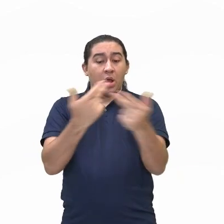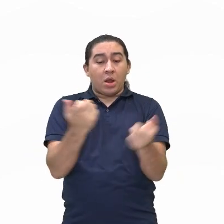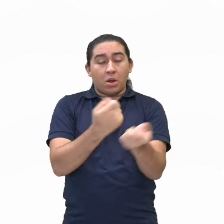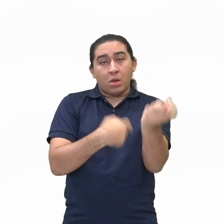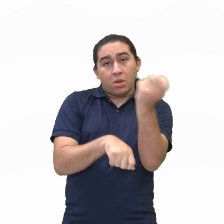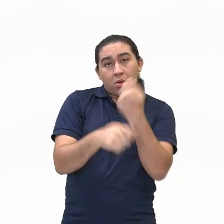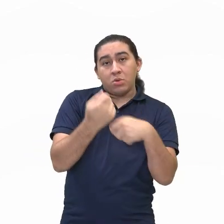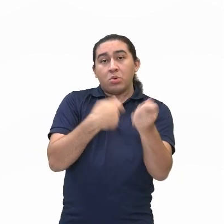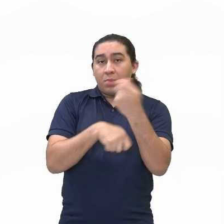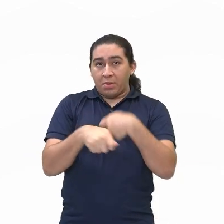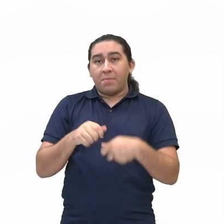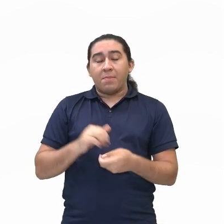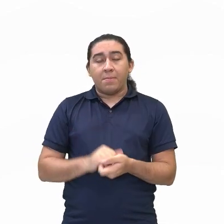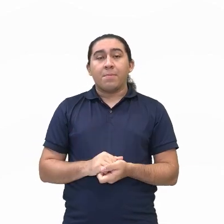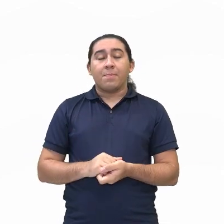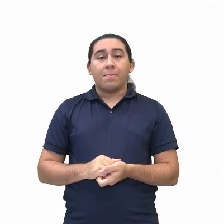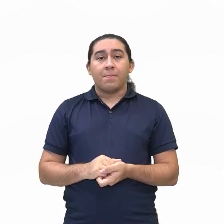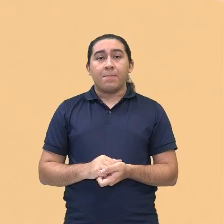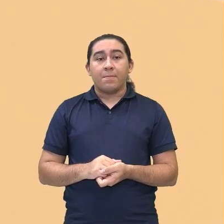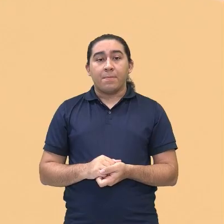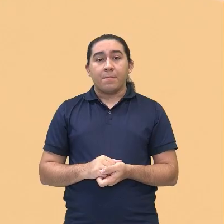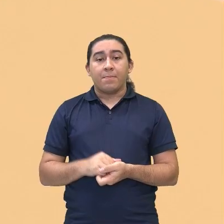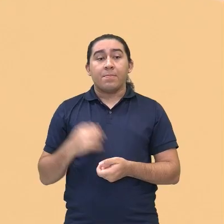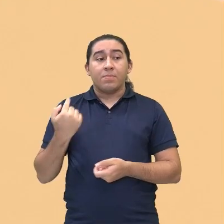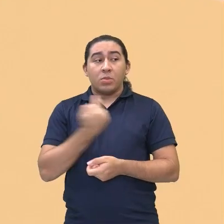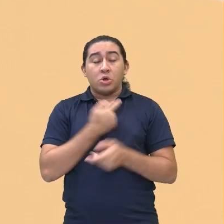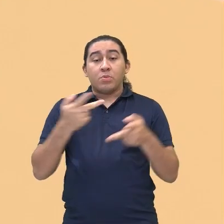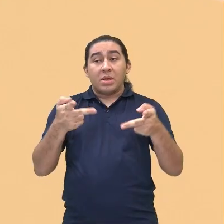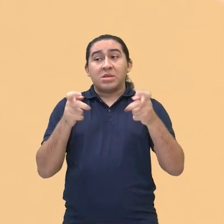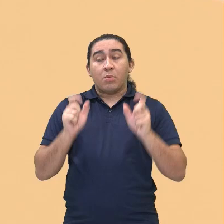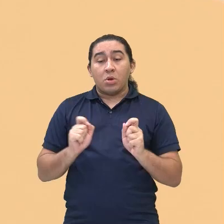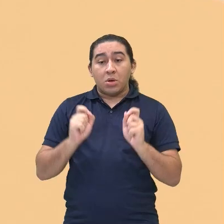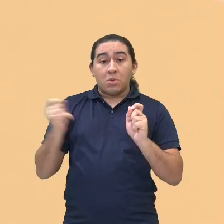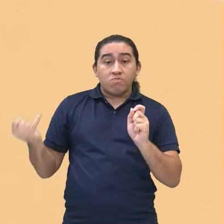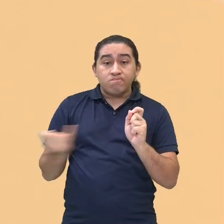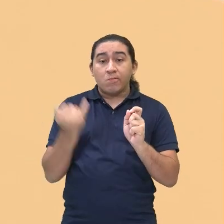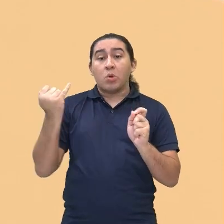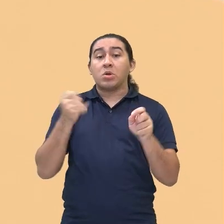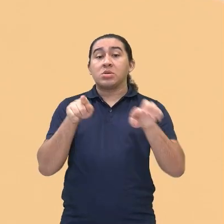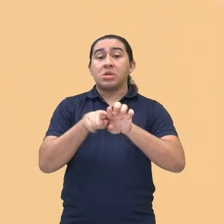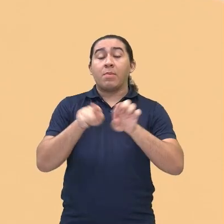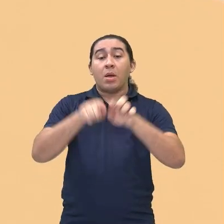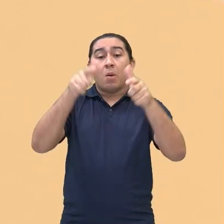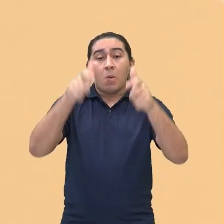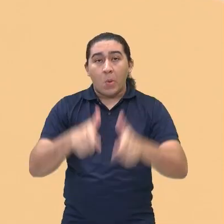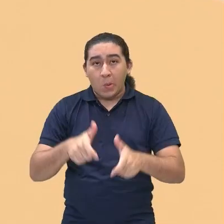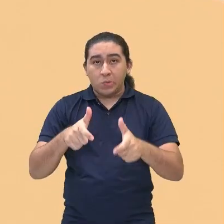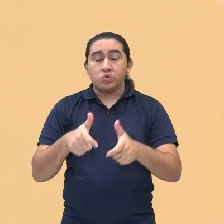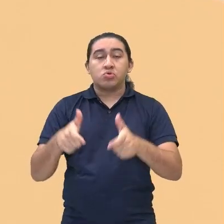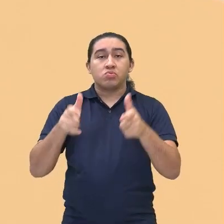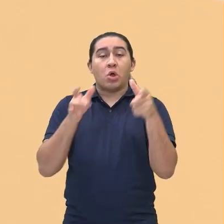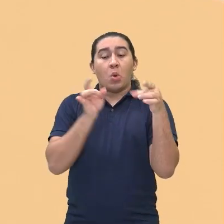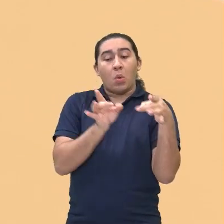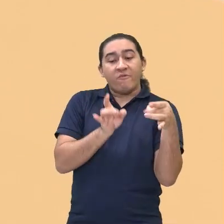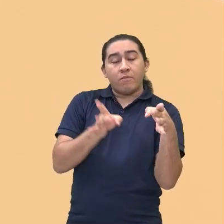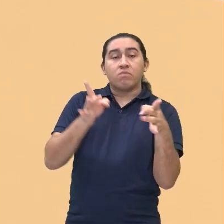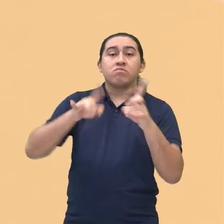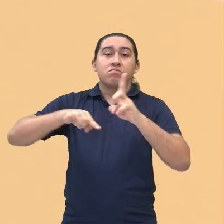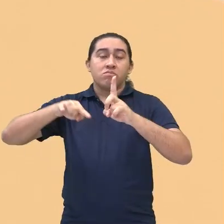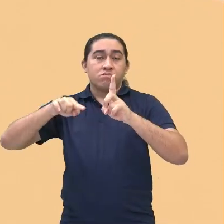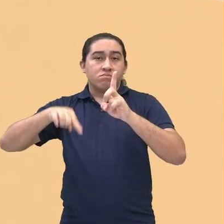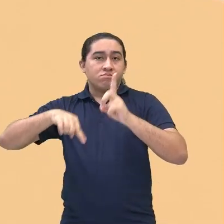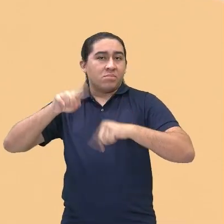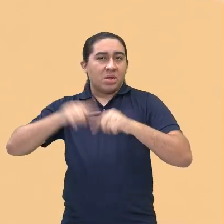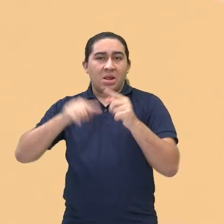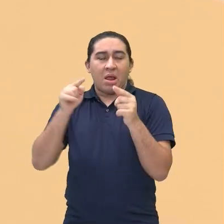da economia. Então, a gente observa a importância também do comércio exterior para os